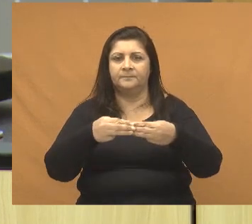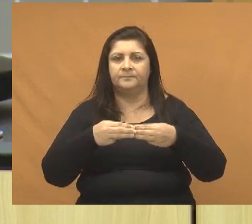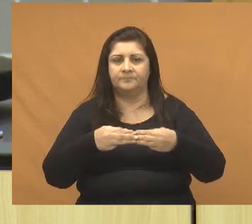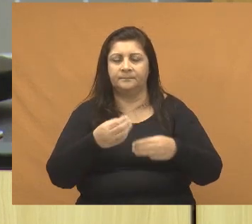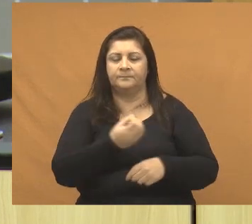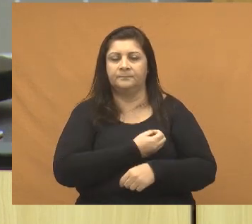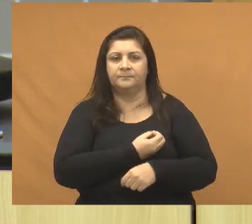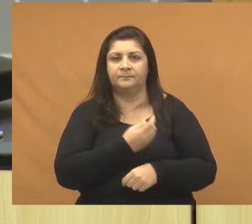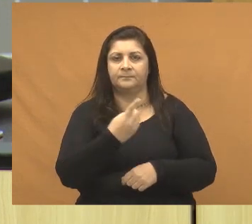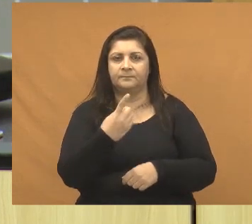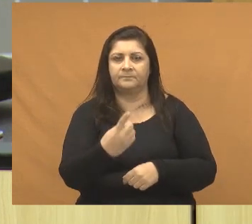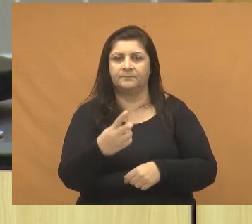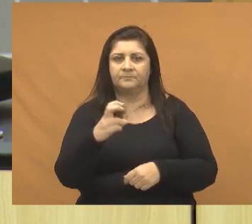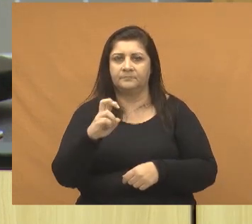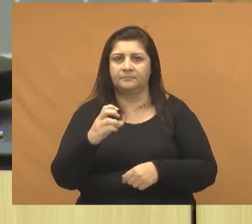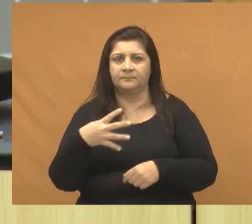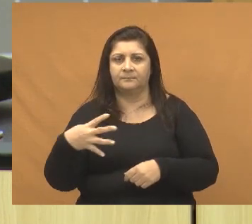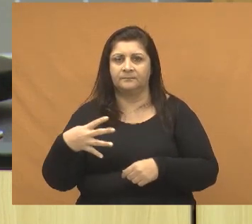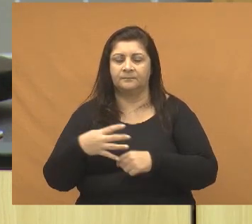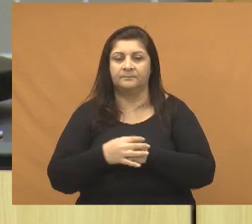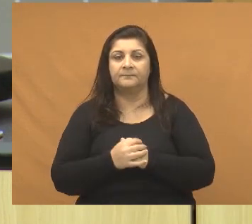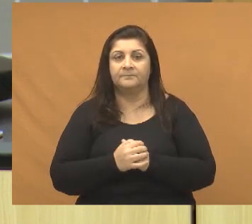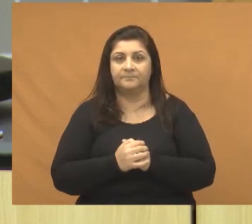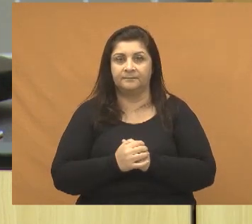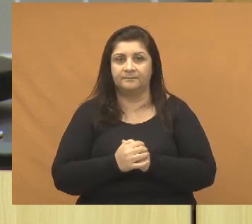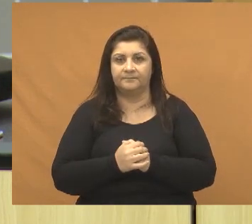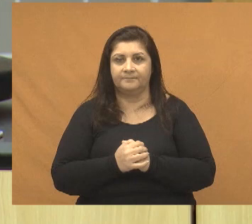Moção número 154.